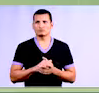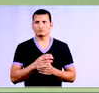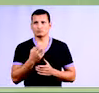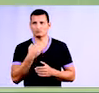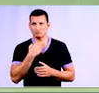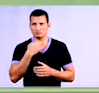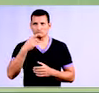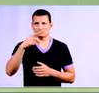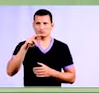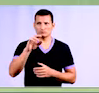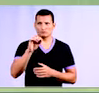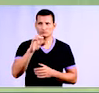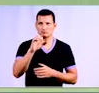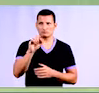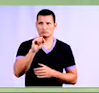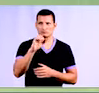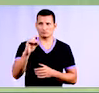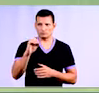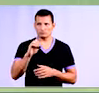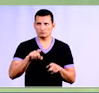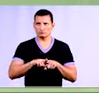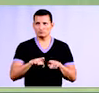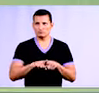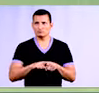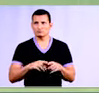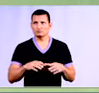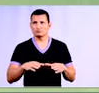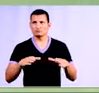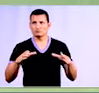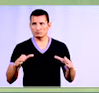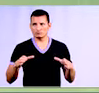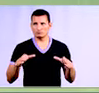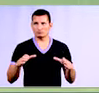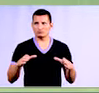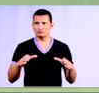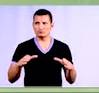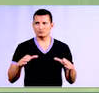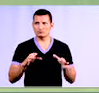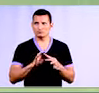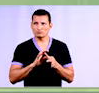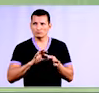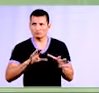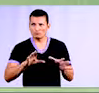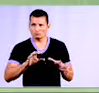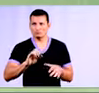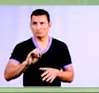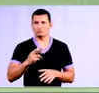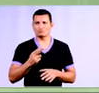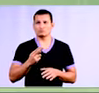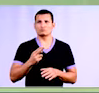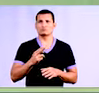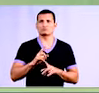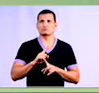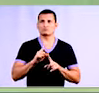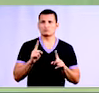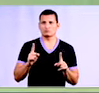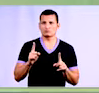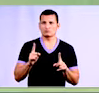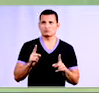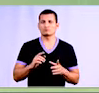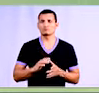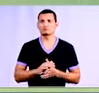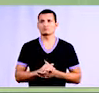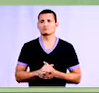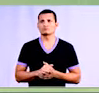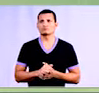e nós estamos falando de espaço disponível ou não, desse carregamento ou não,